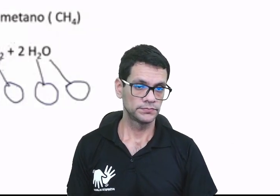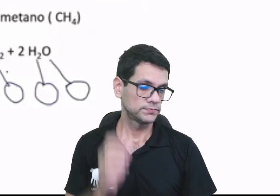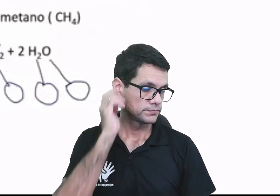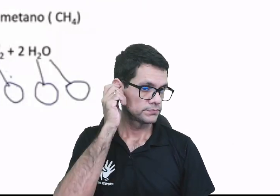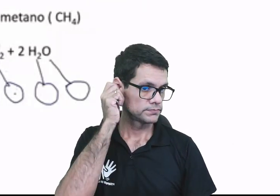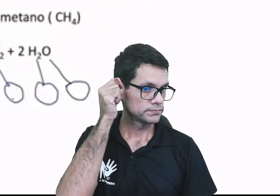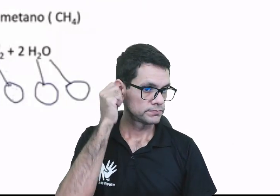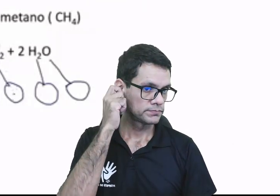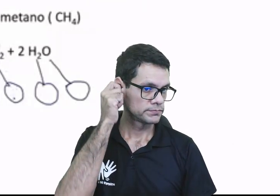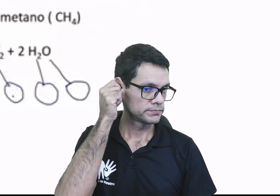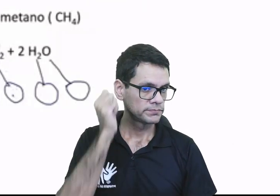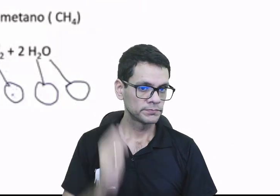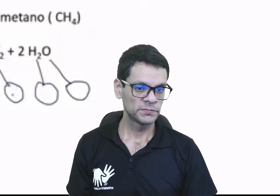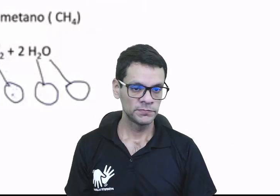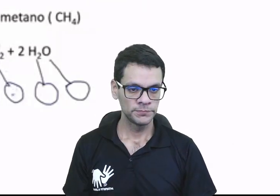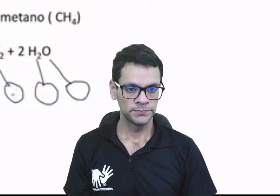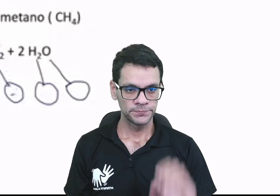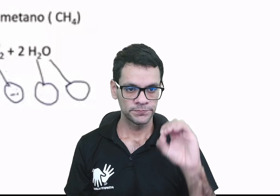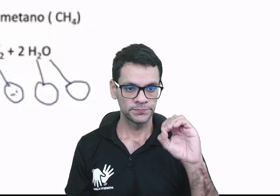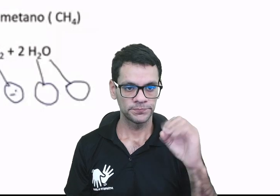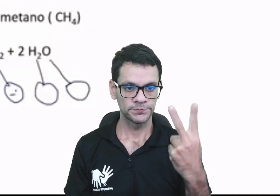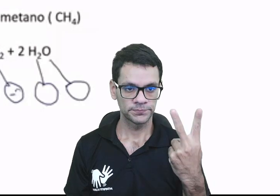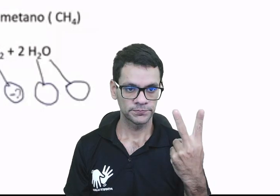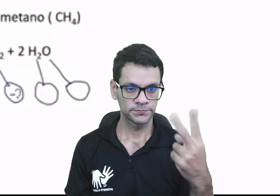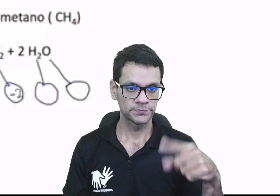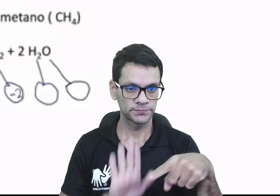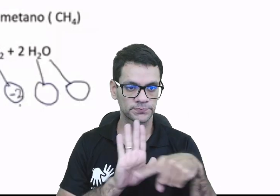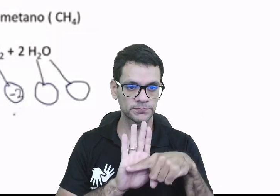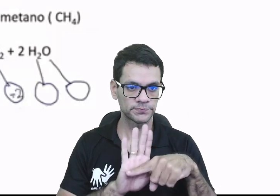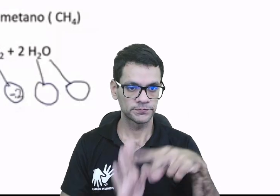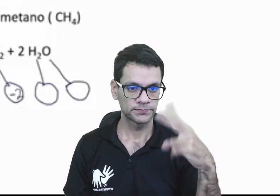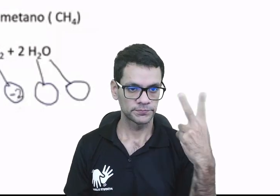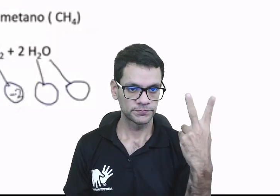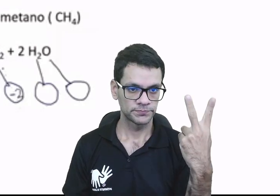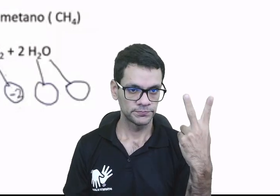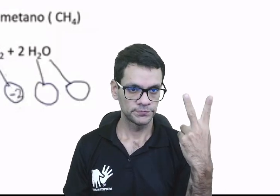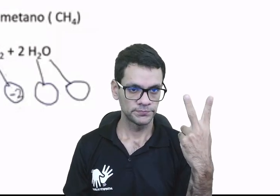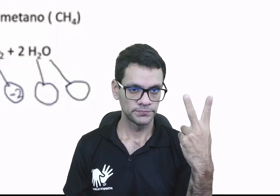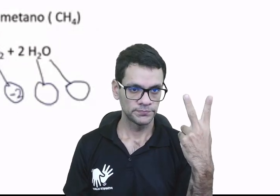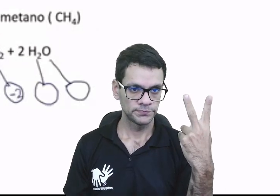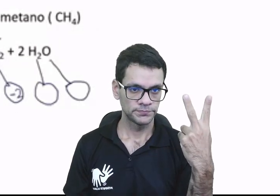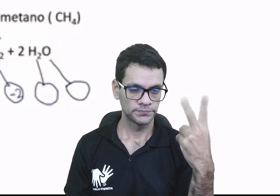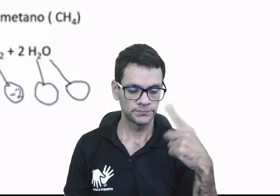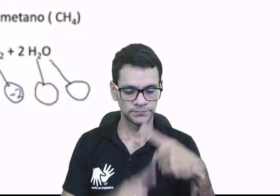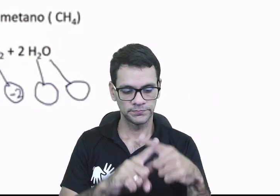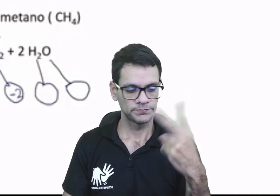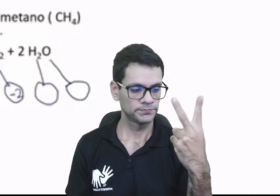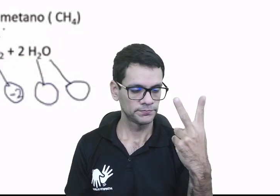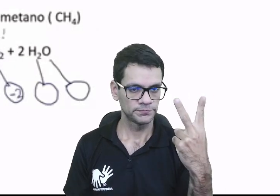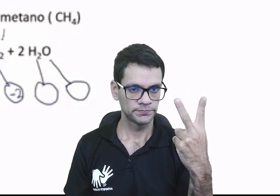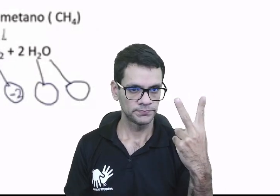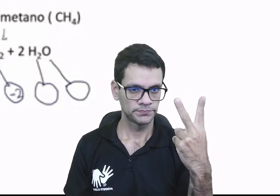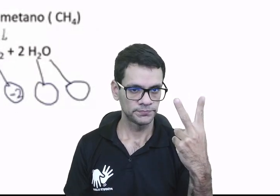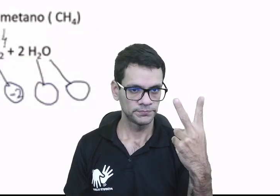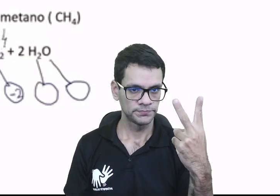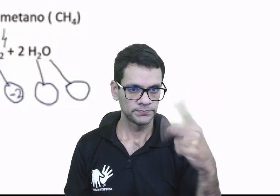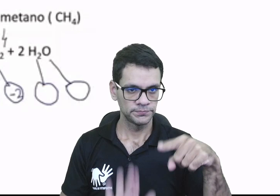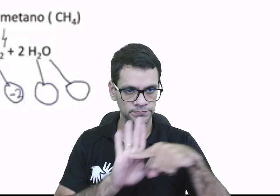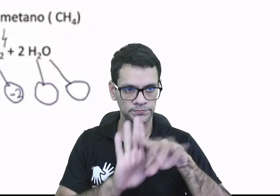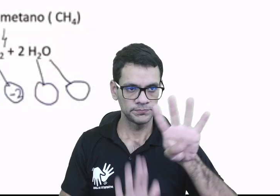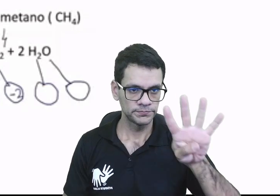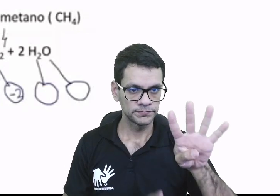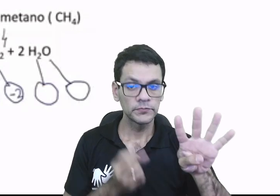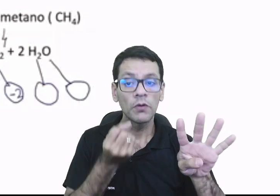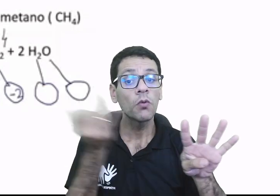Aqui, oxigênio. Oxigênio vai ser menos 2. Menos 2 vezes 2, menos